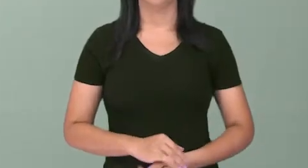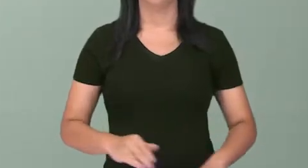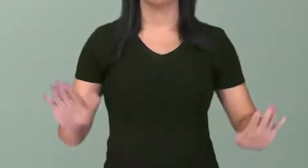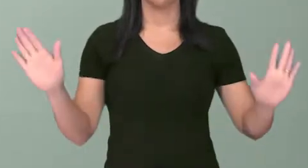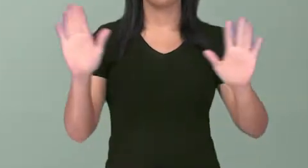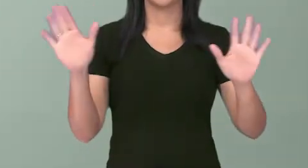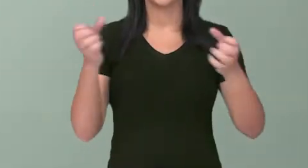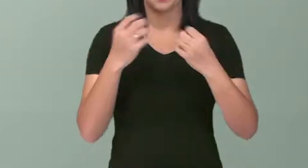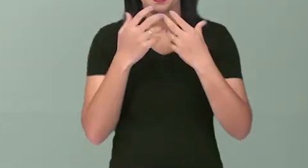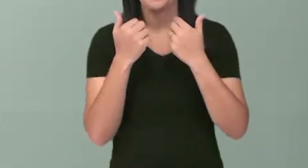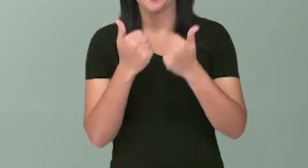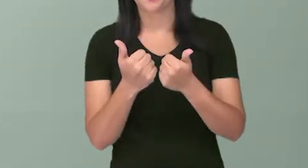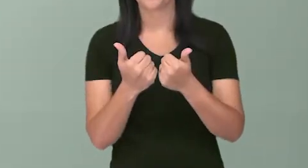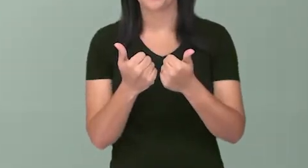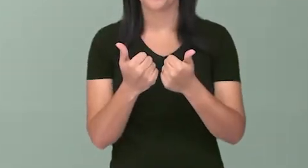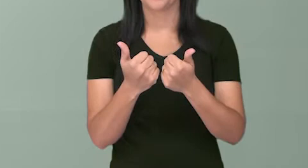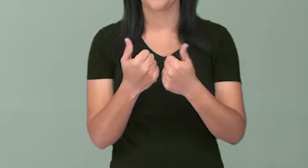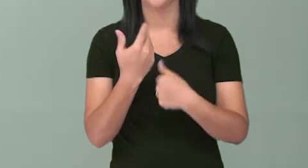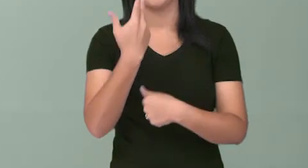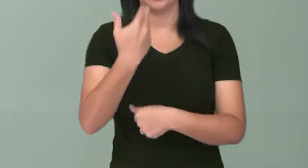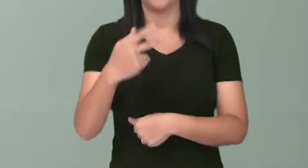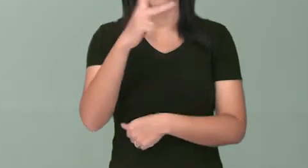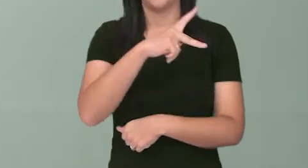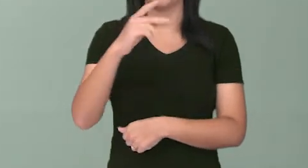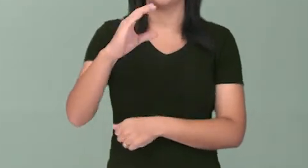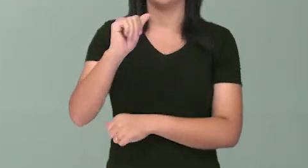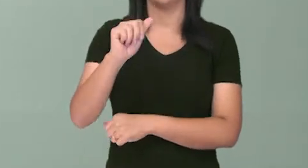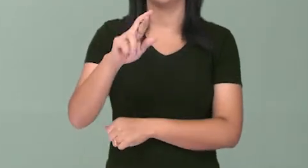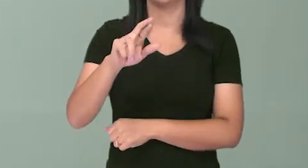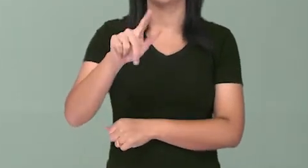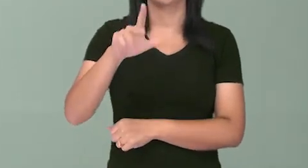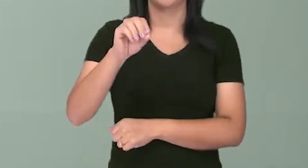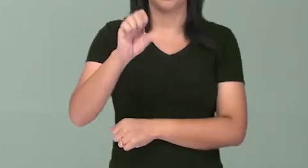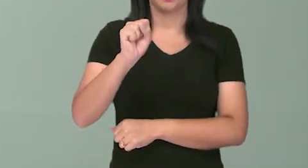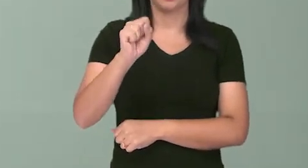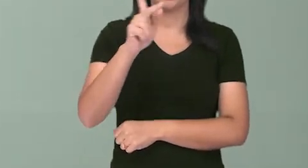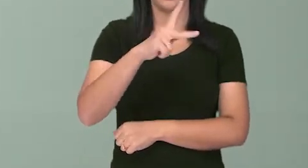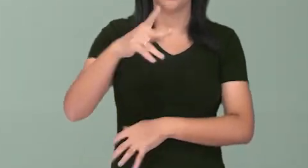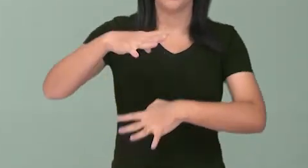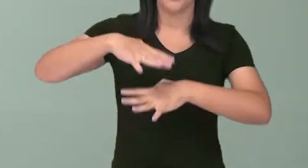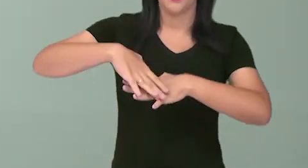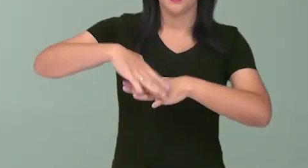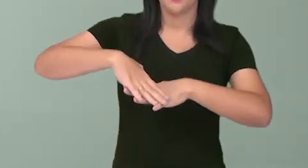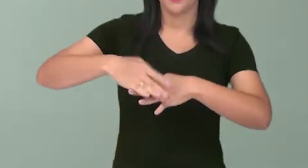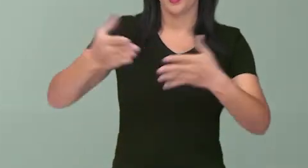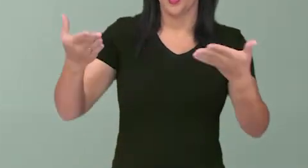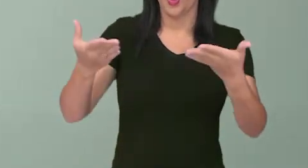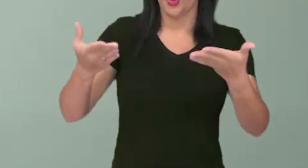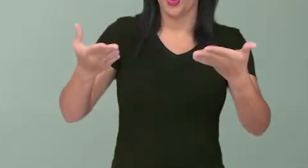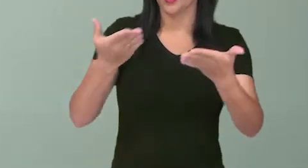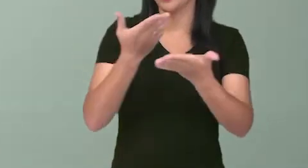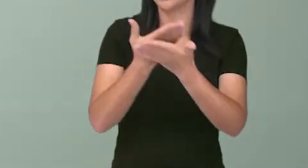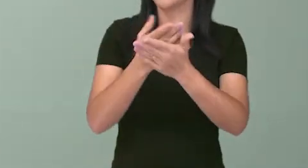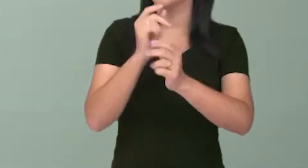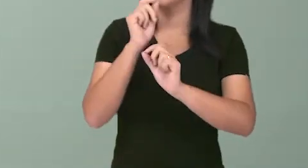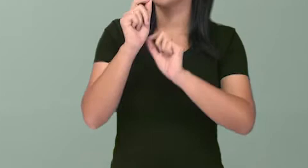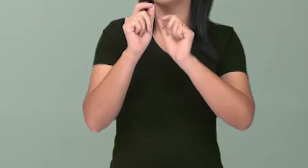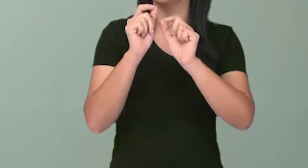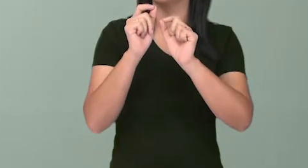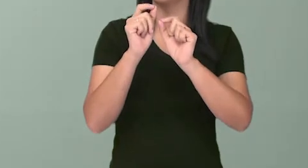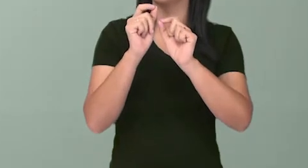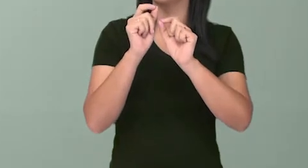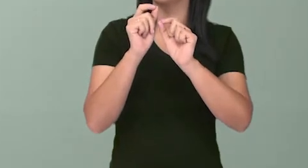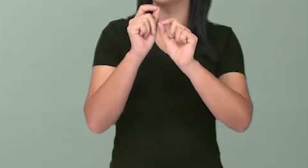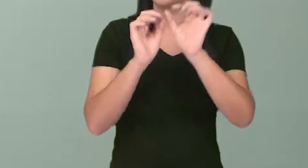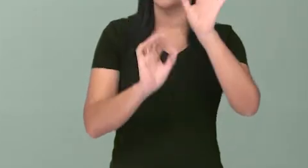o Olá tudo bom Eu me chamo carros sou professor de matemática e hoje nosso assunto abordado vai ser